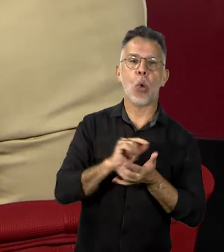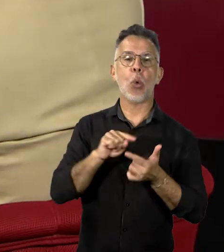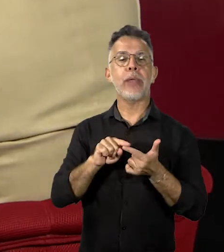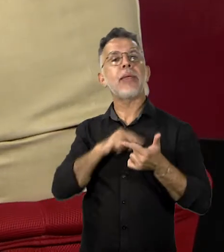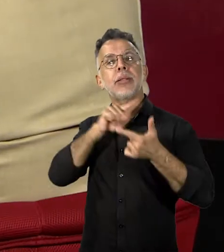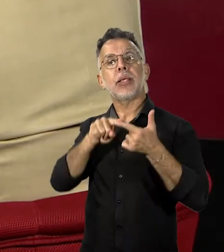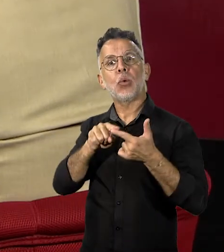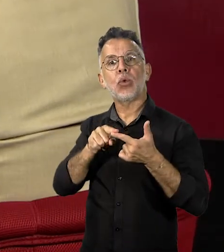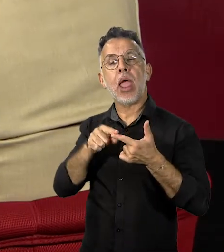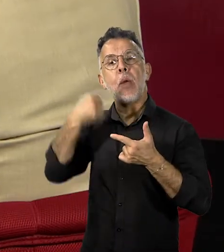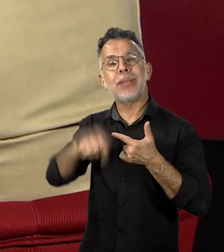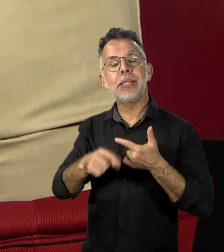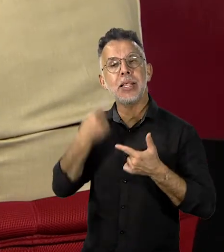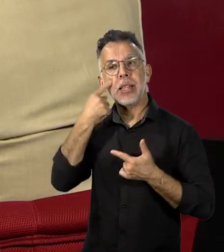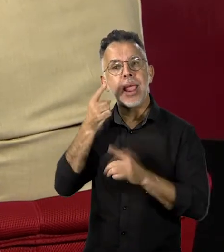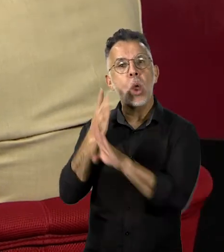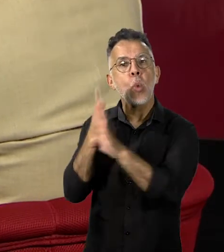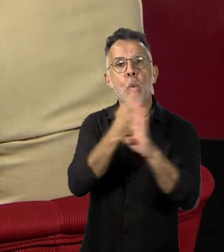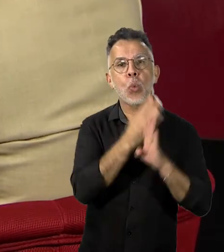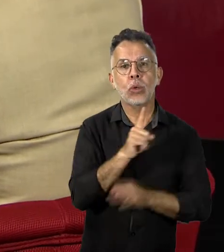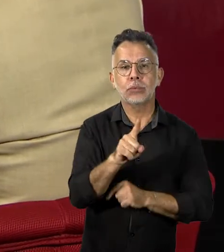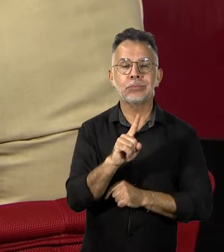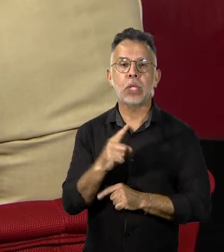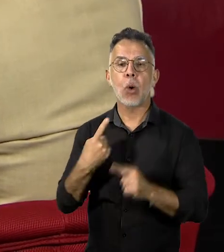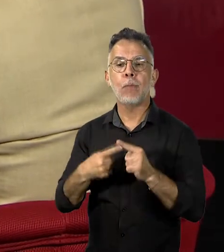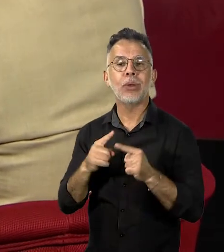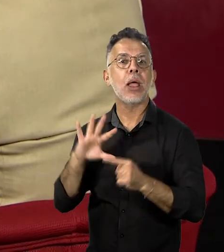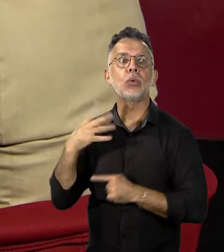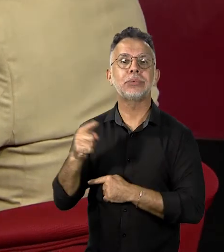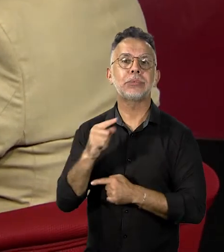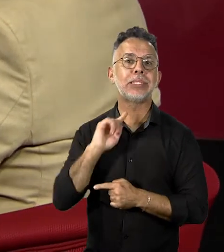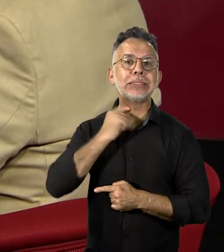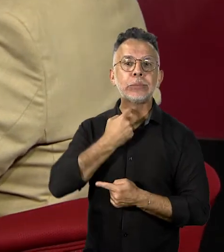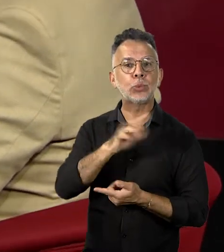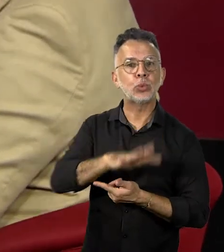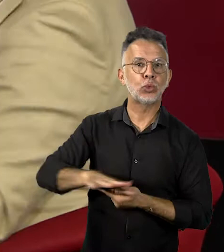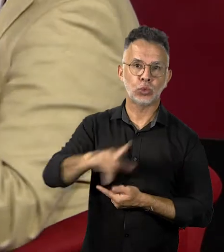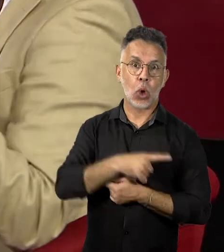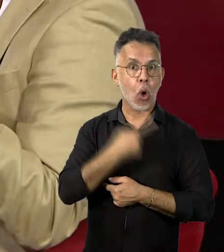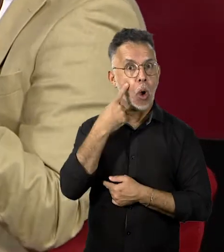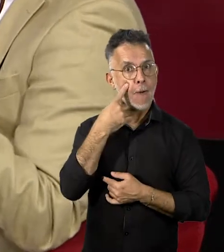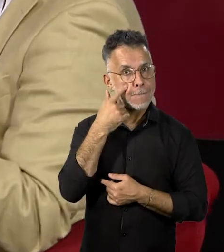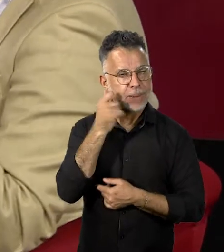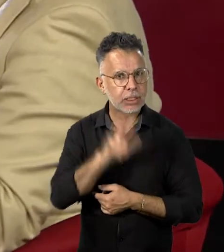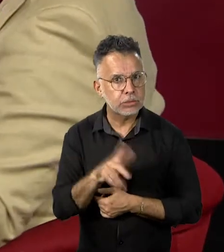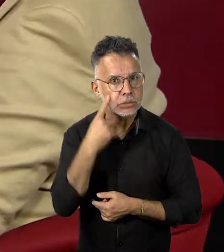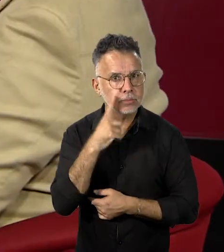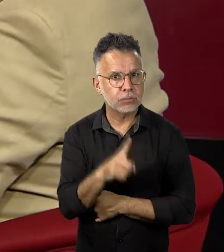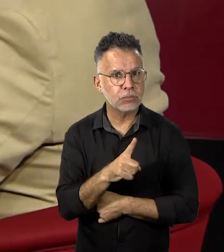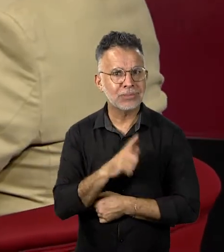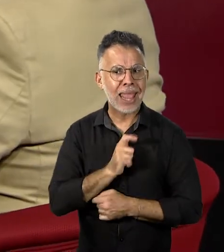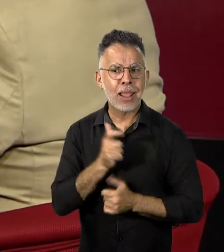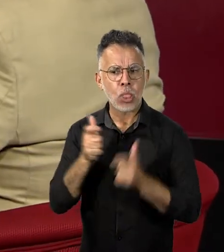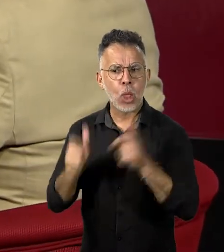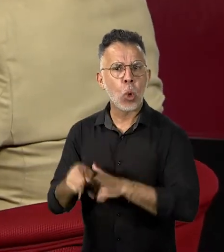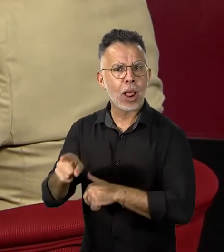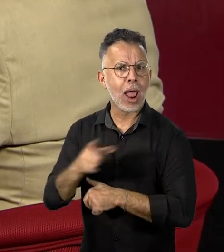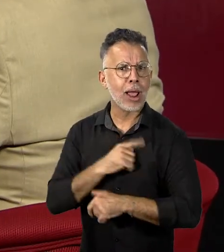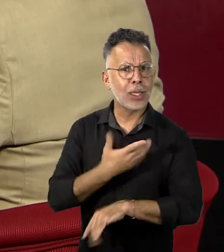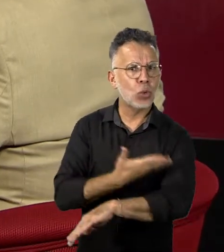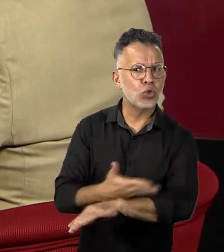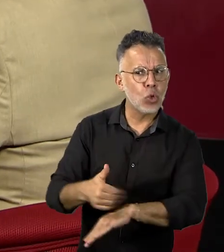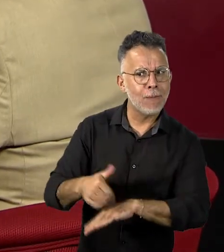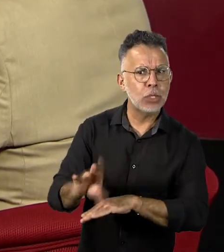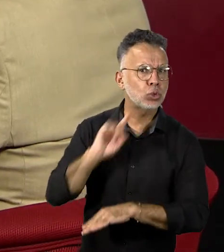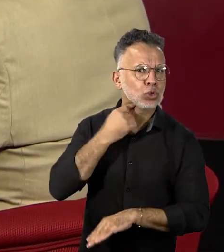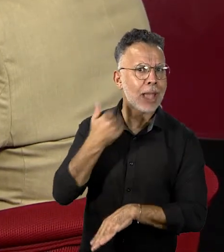segunda etapa, eu preciso identificar quais são as causas da sujeira. Olho vivo. Será que não tem um local ali que